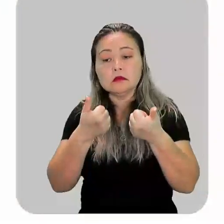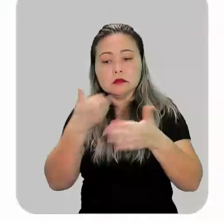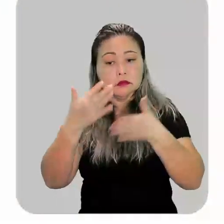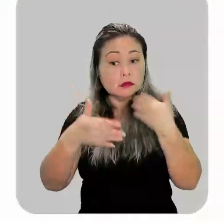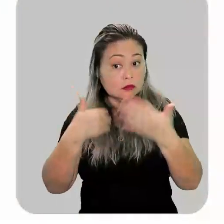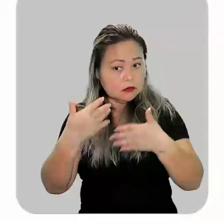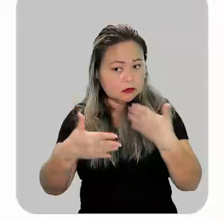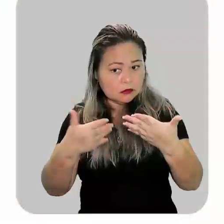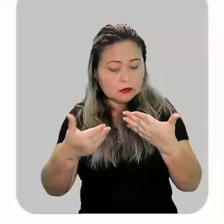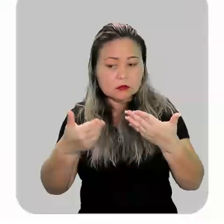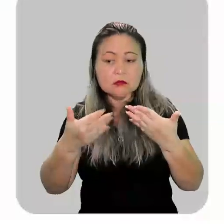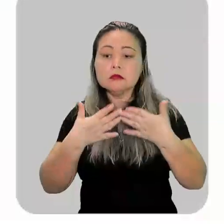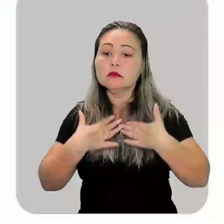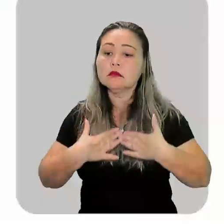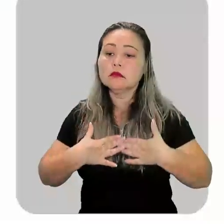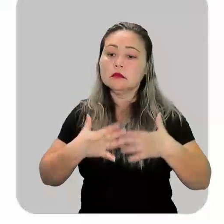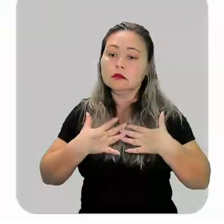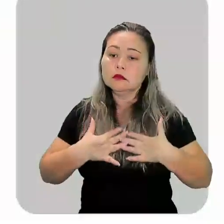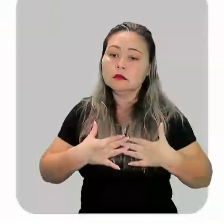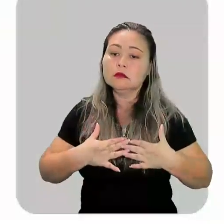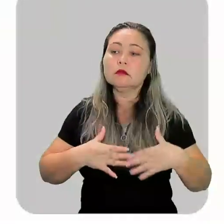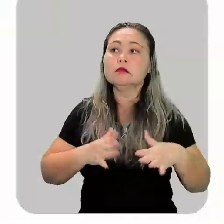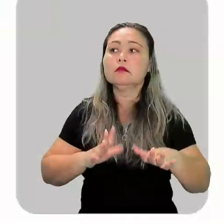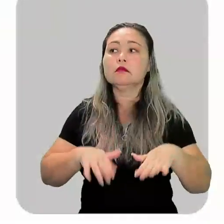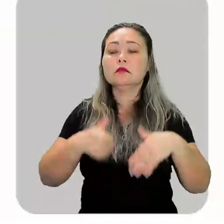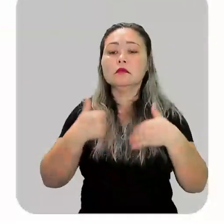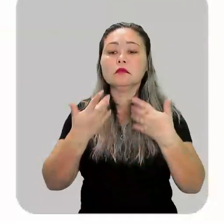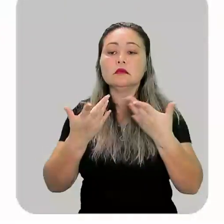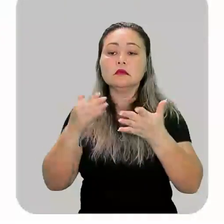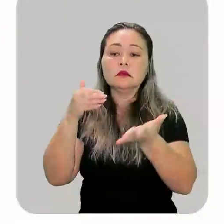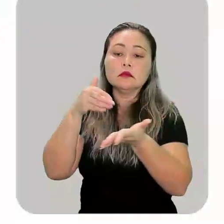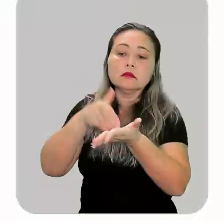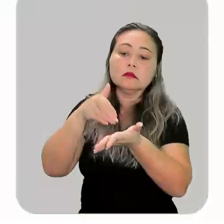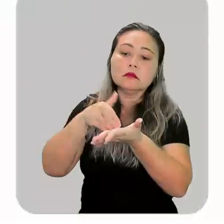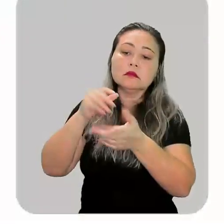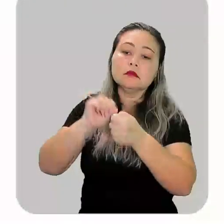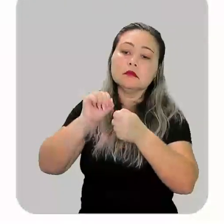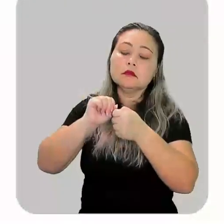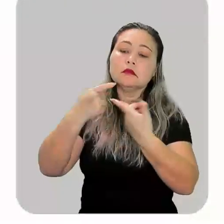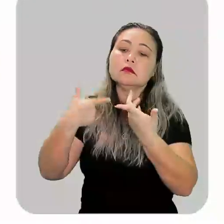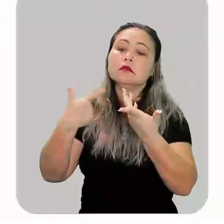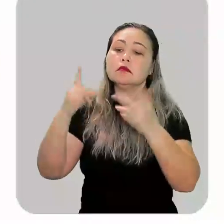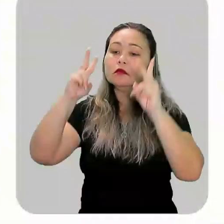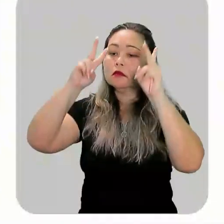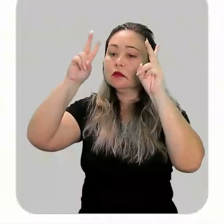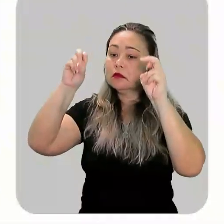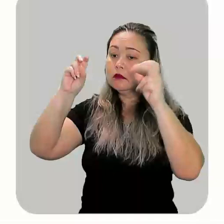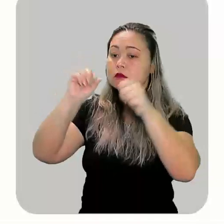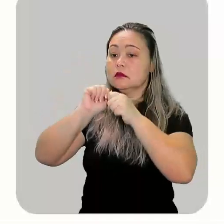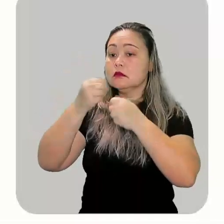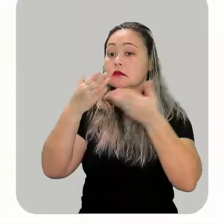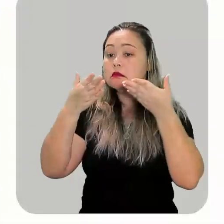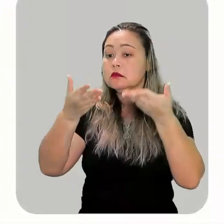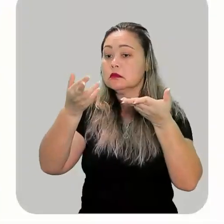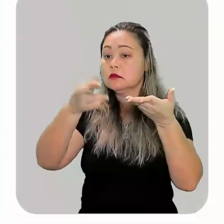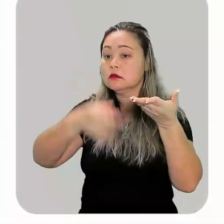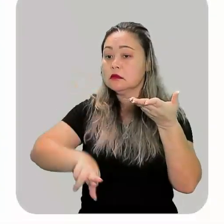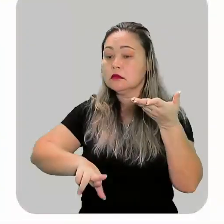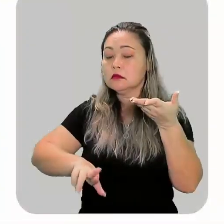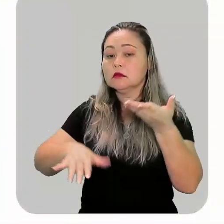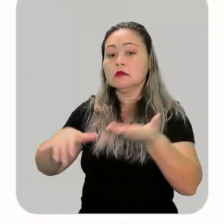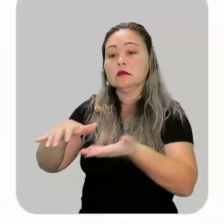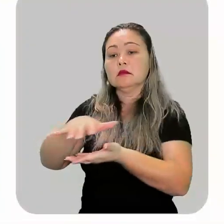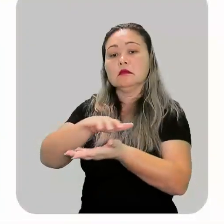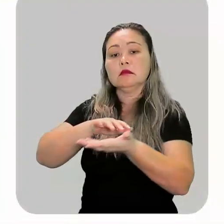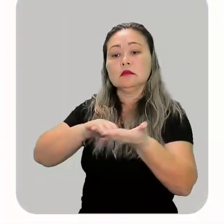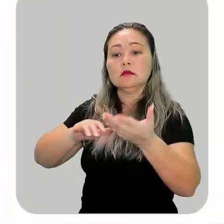bem, tranquilo? Então vamos ao último assunto da revisão geral para recuperação. Bora ver. Geometria analítica